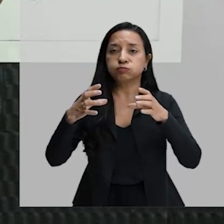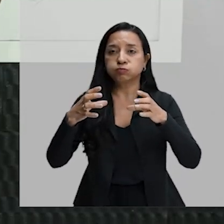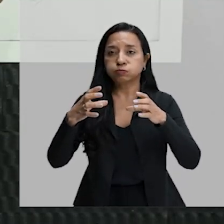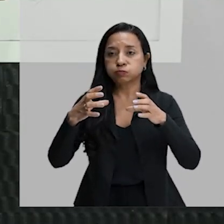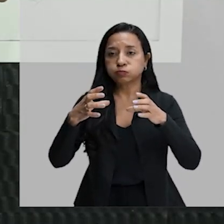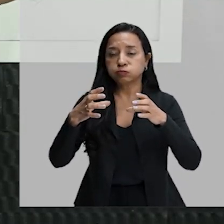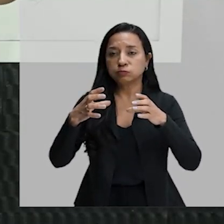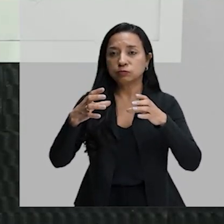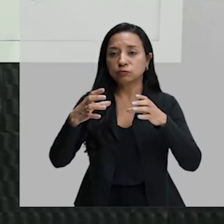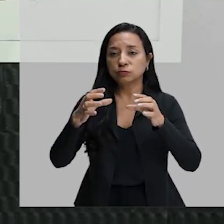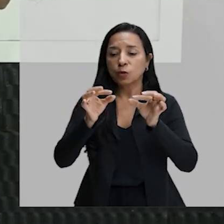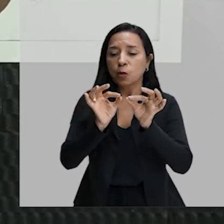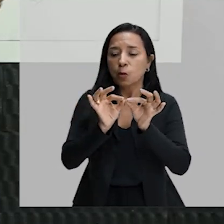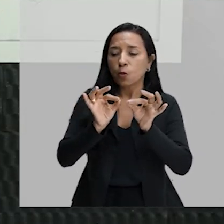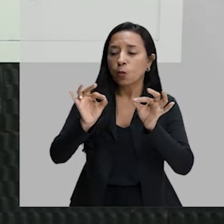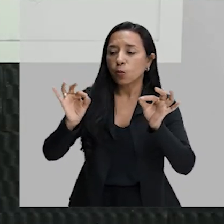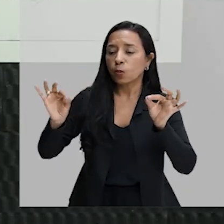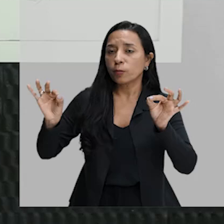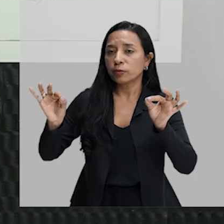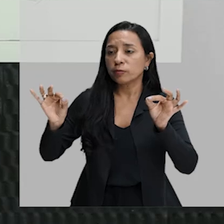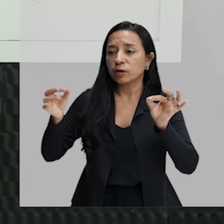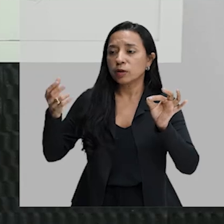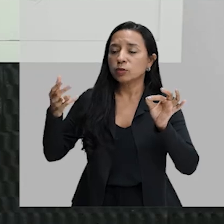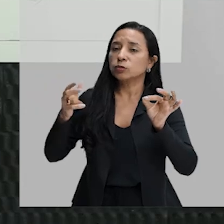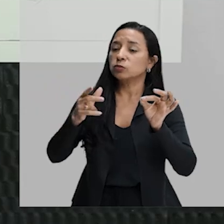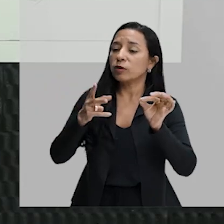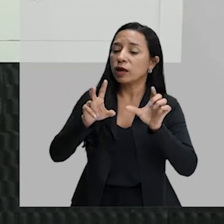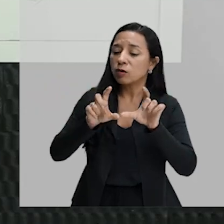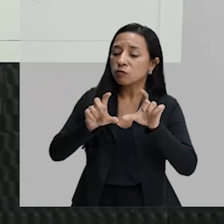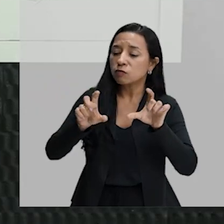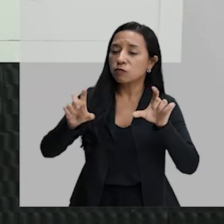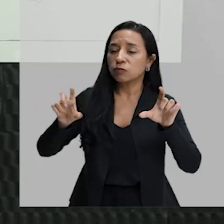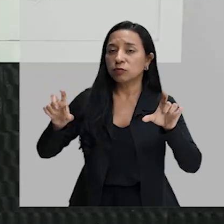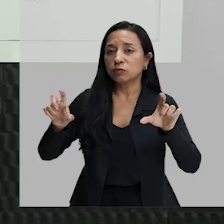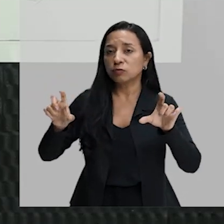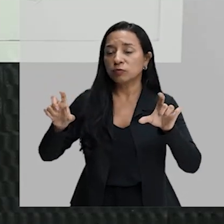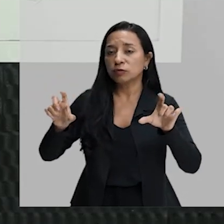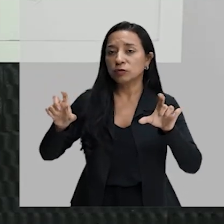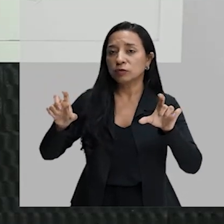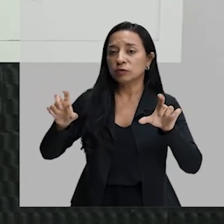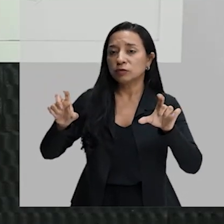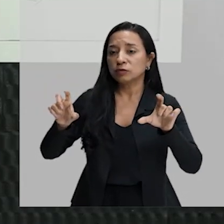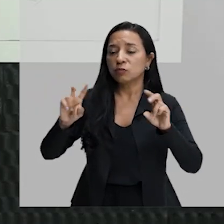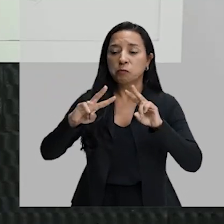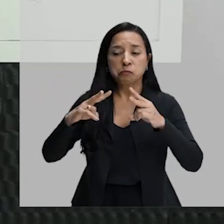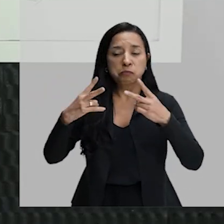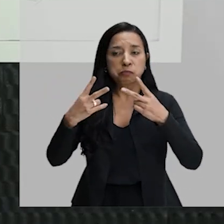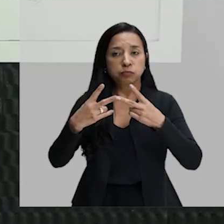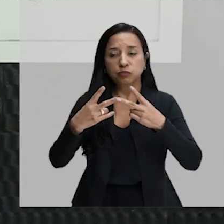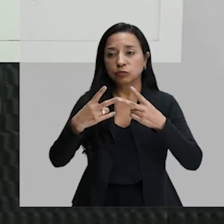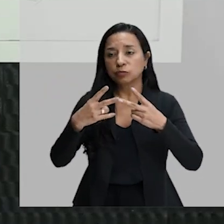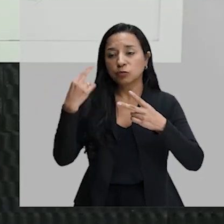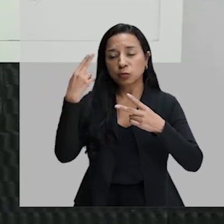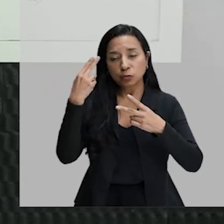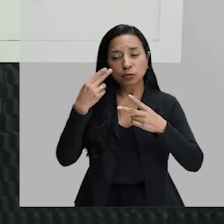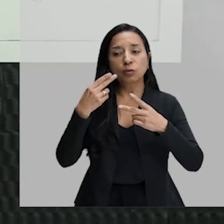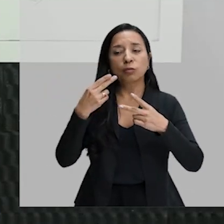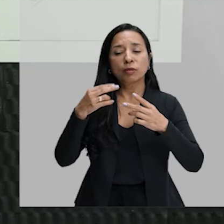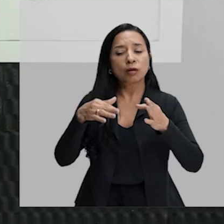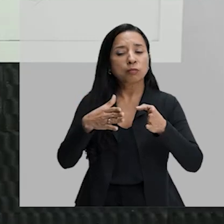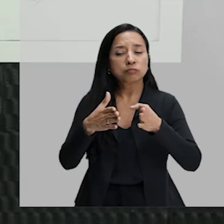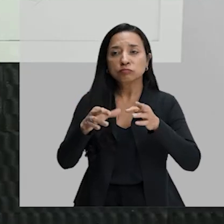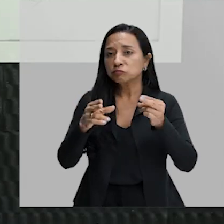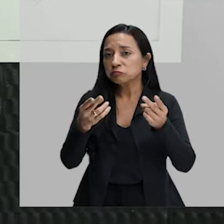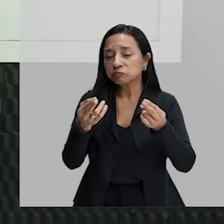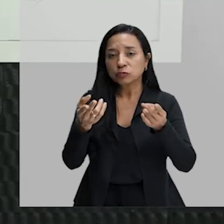aumenta-se o comprimento, ou o volume, ou a superfície. Então o caminho normal seria esse, né? Mas a água não, a